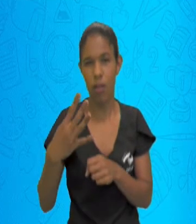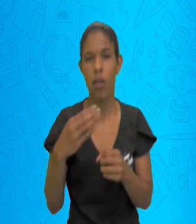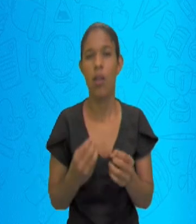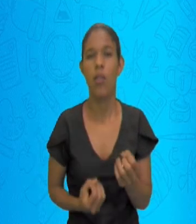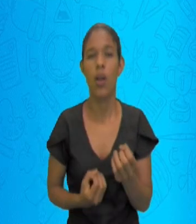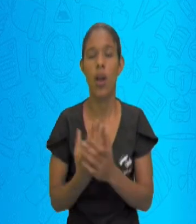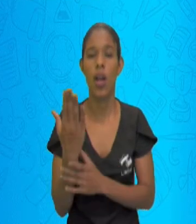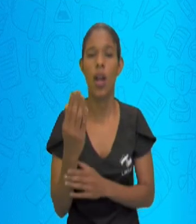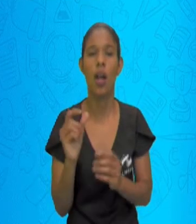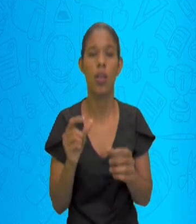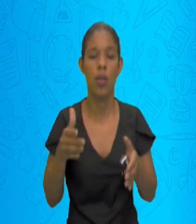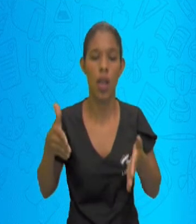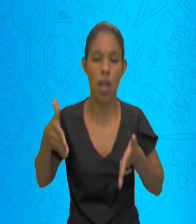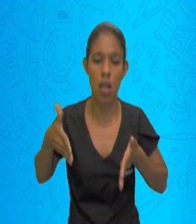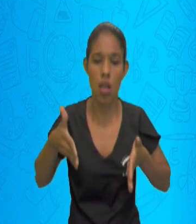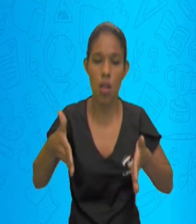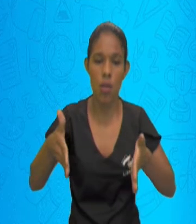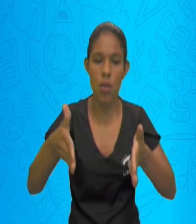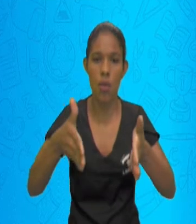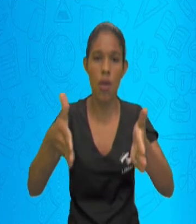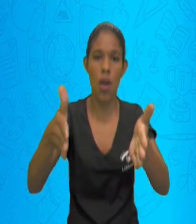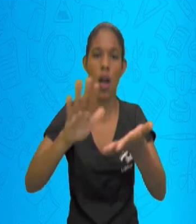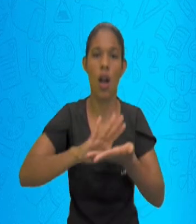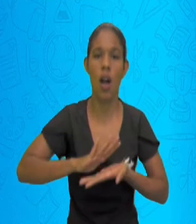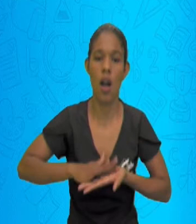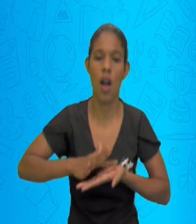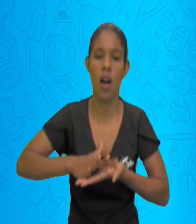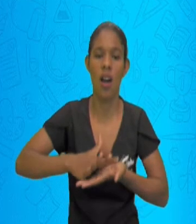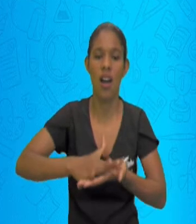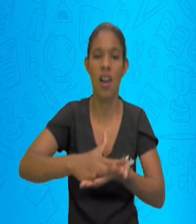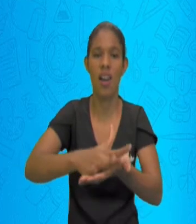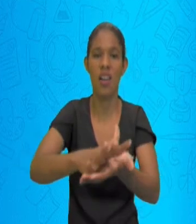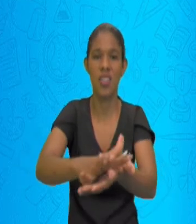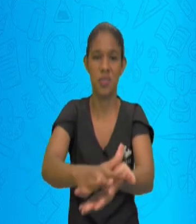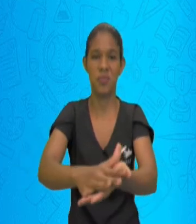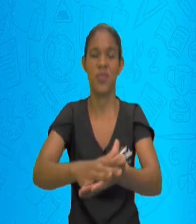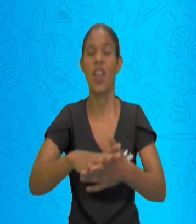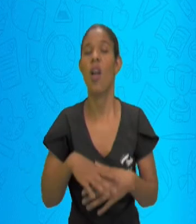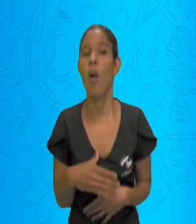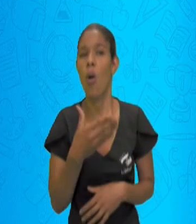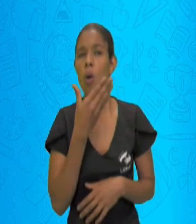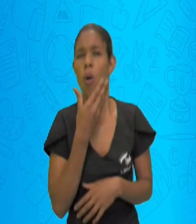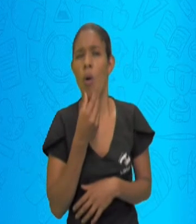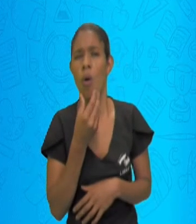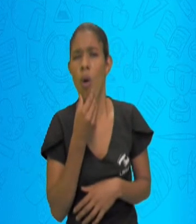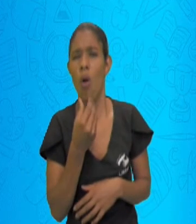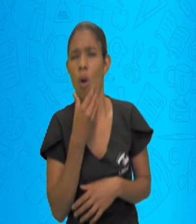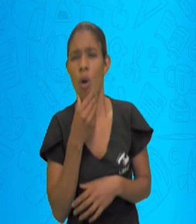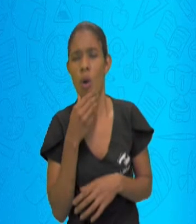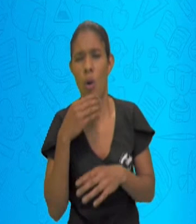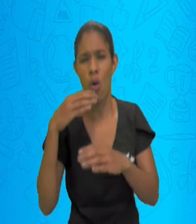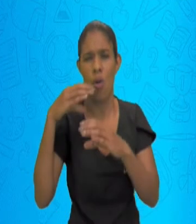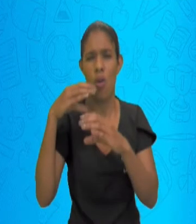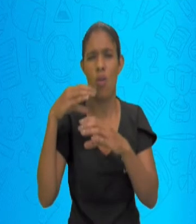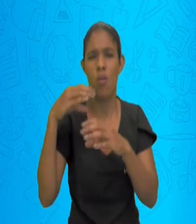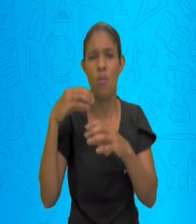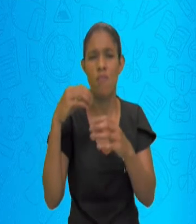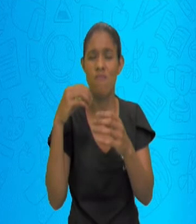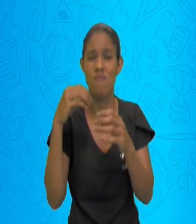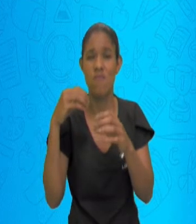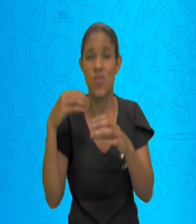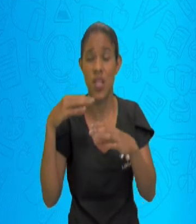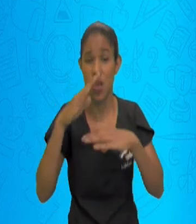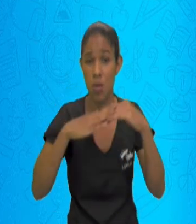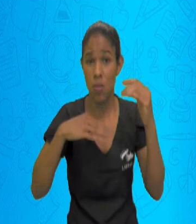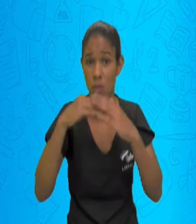ex-governador Leonel Brizola. Com um desenho arquitetônico realizado por Oscar Niemeyer, que também passa-se a ser não só uma avenida, mas